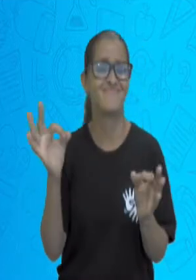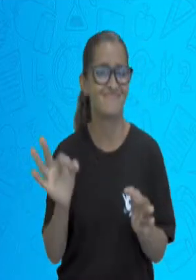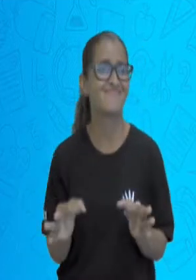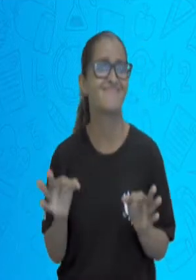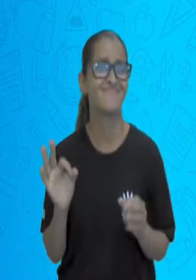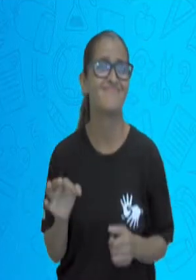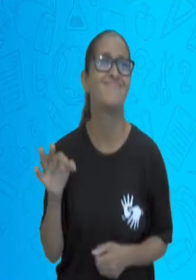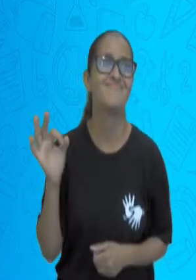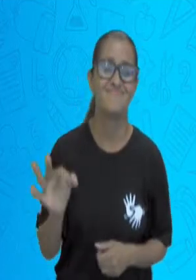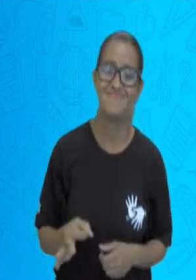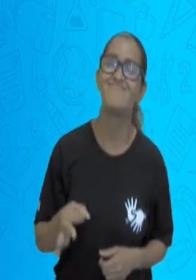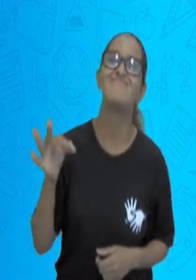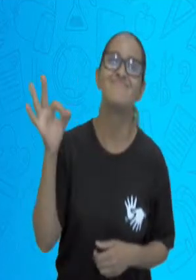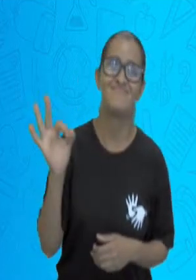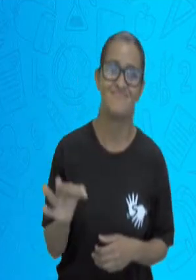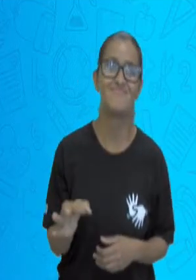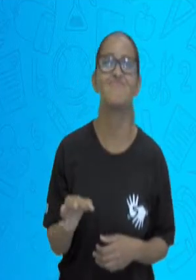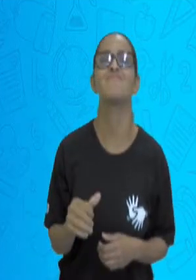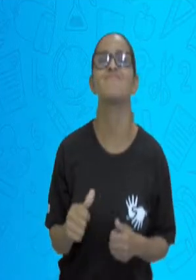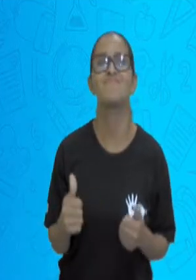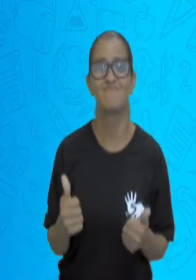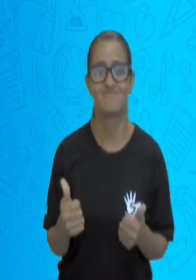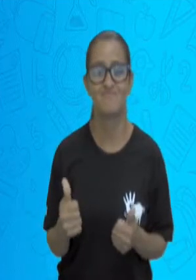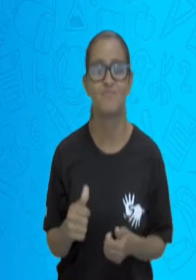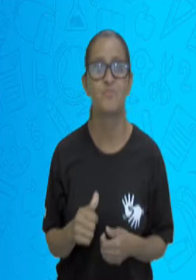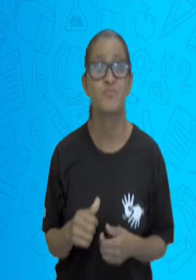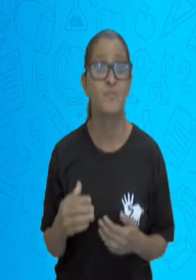Isso mesmo, é o número 2.